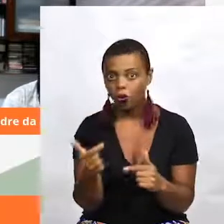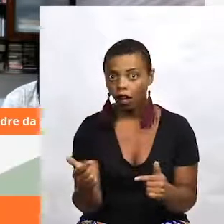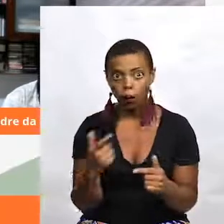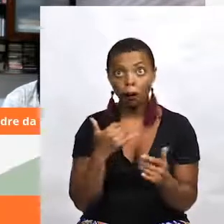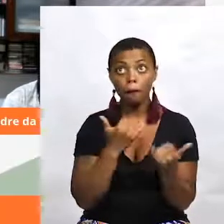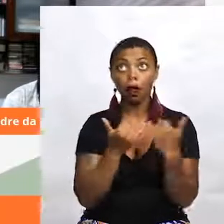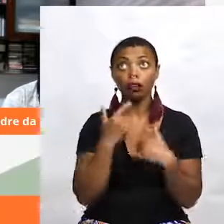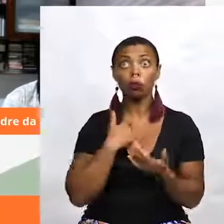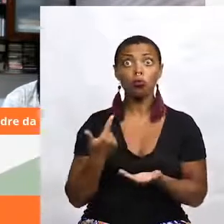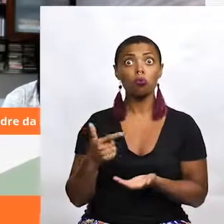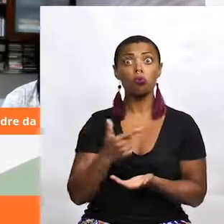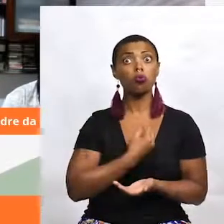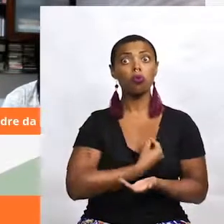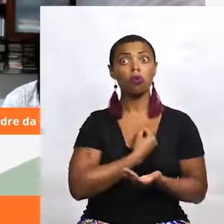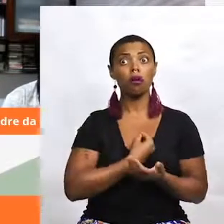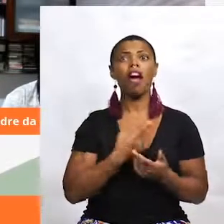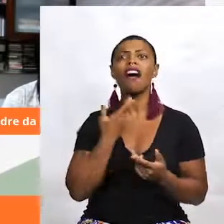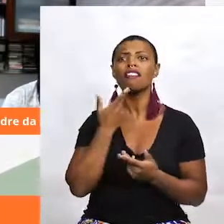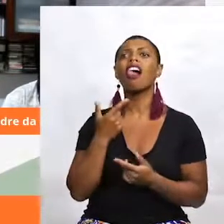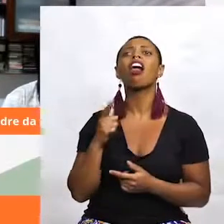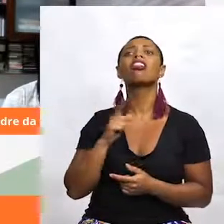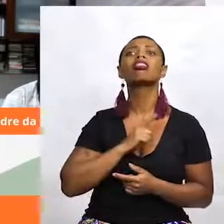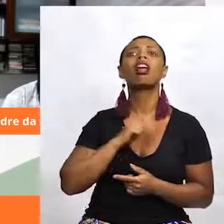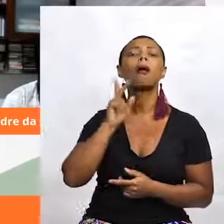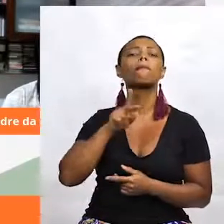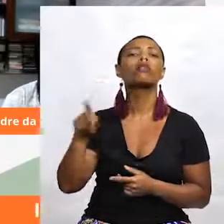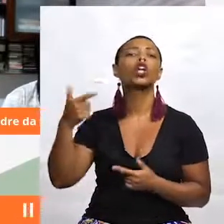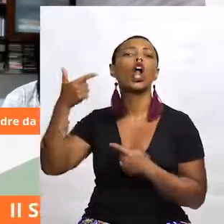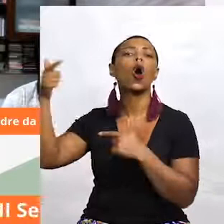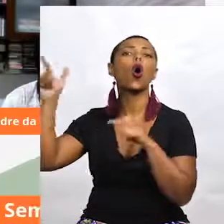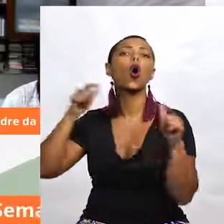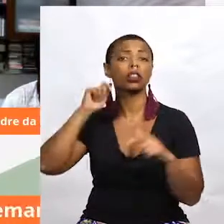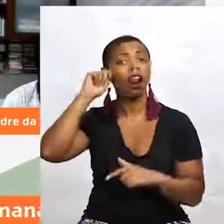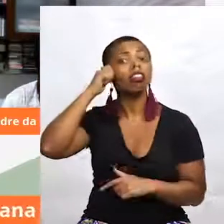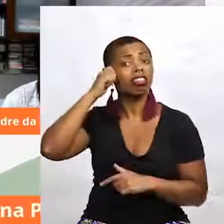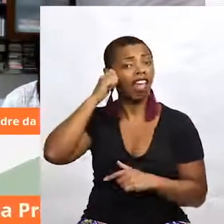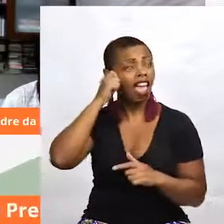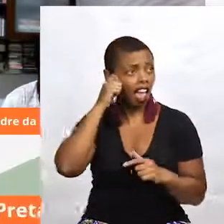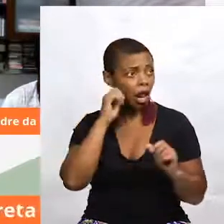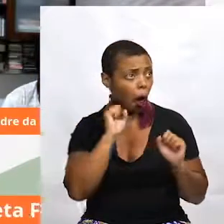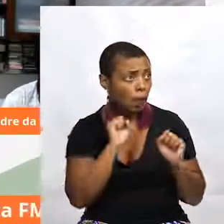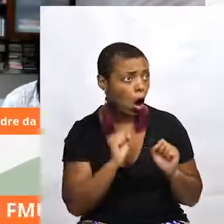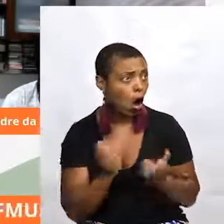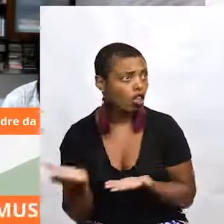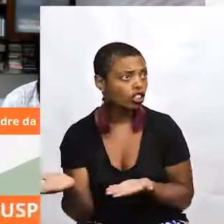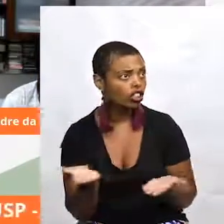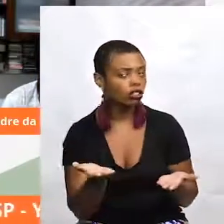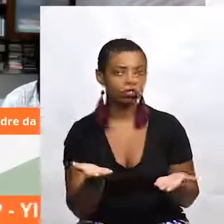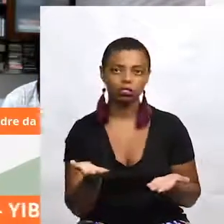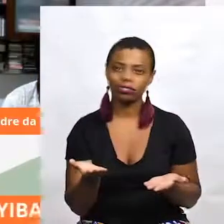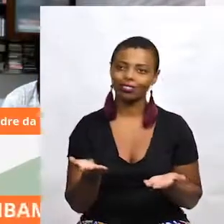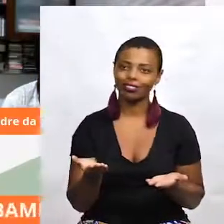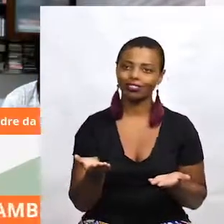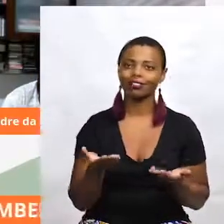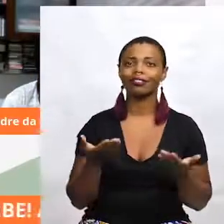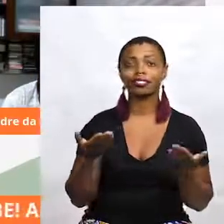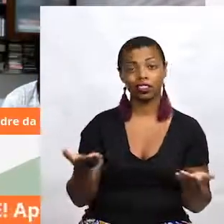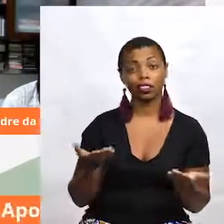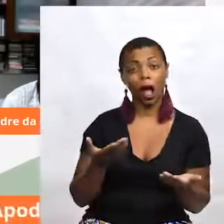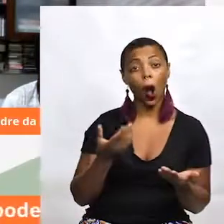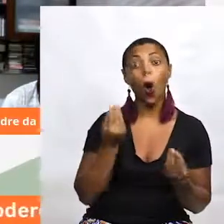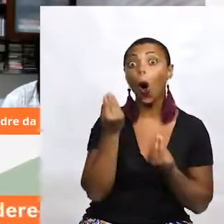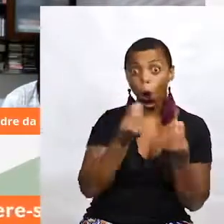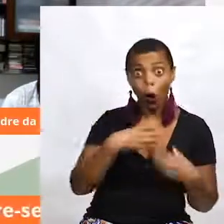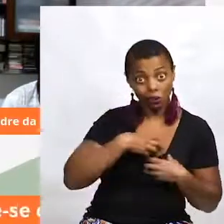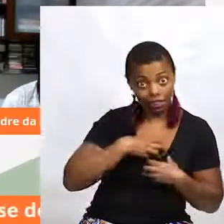dizem, nós temos outras professoras negras, não serve. Quer dizer, é a pior coisa do mundo